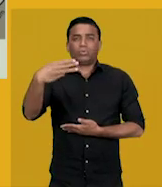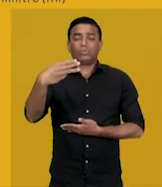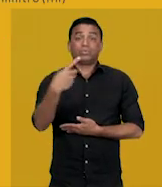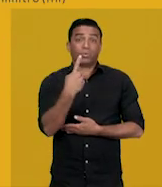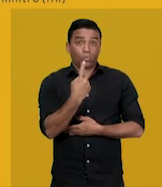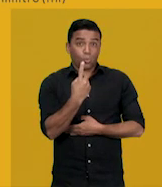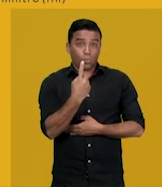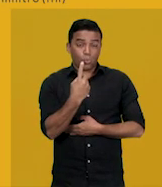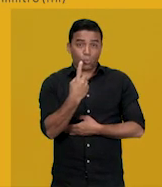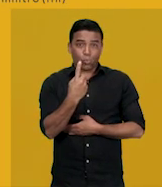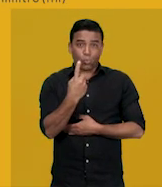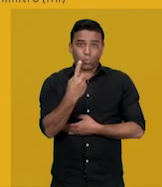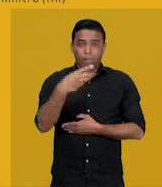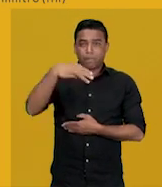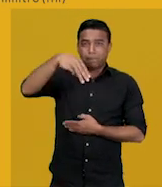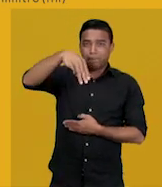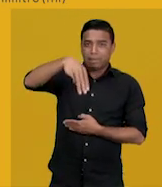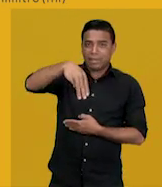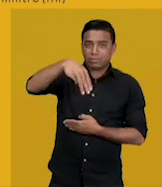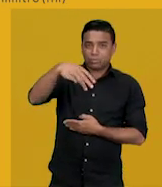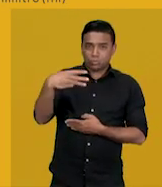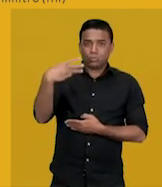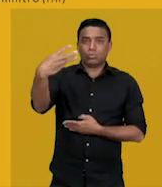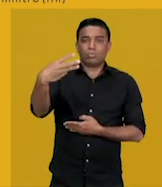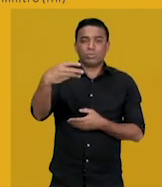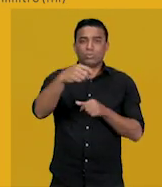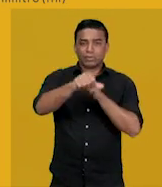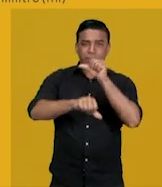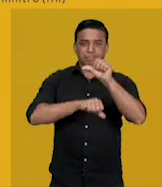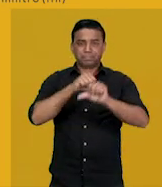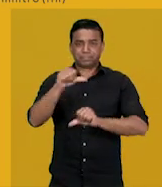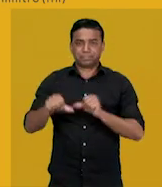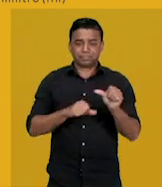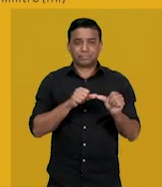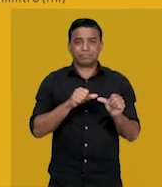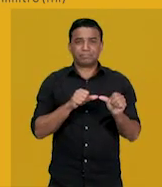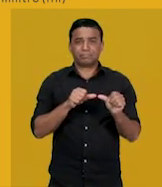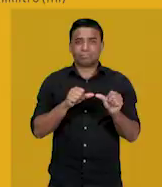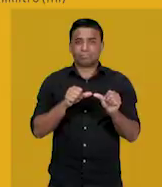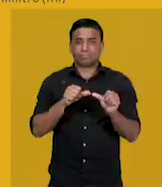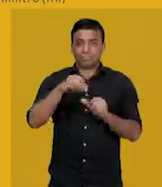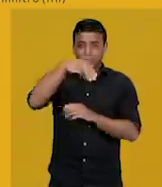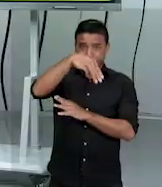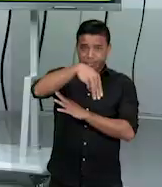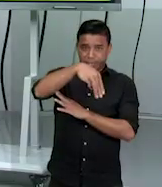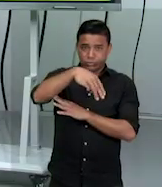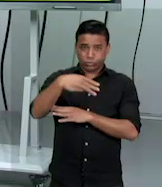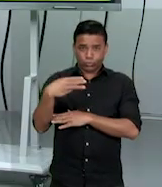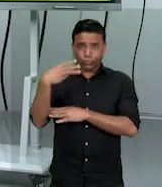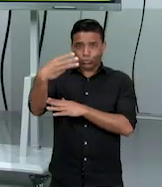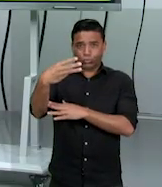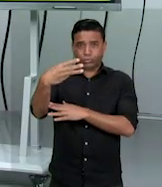cúbico e nós vamos transformar, por exemplo, o metro cúbico